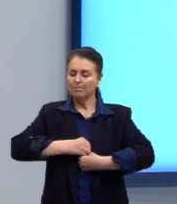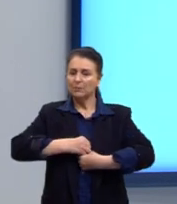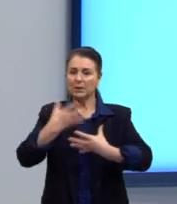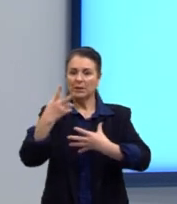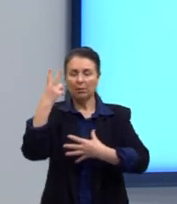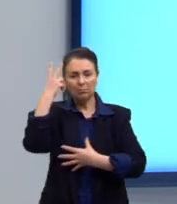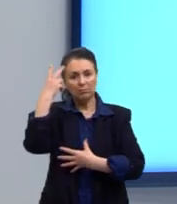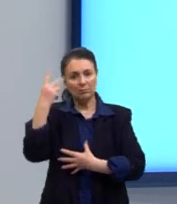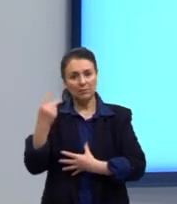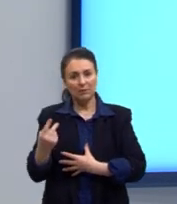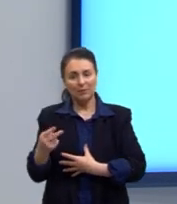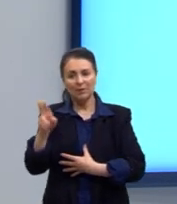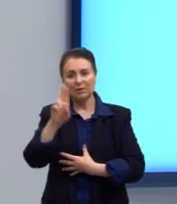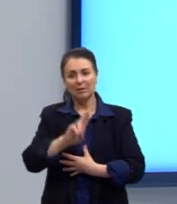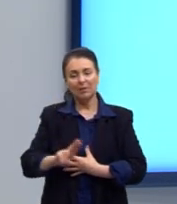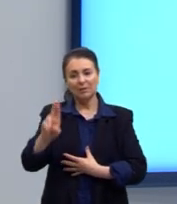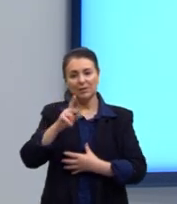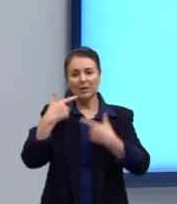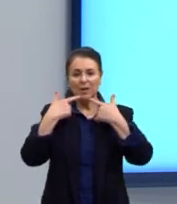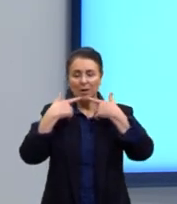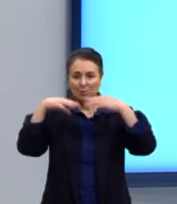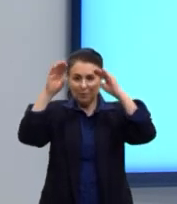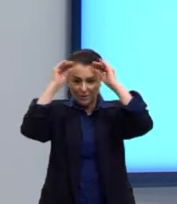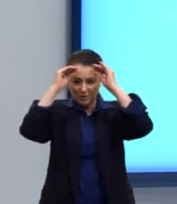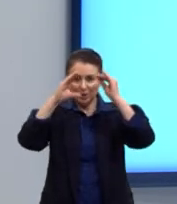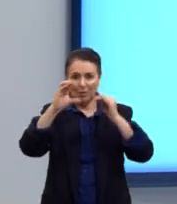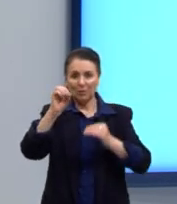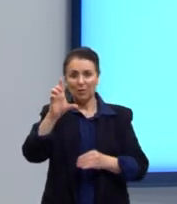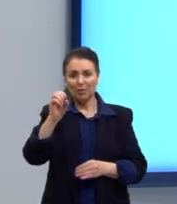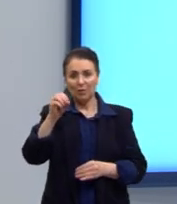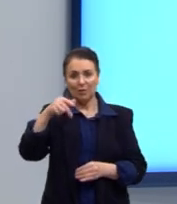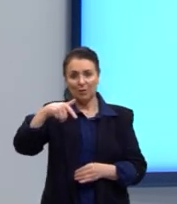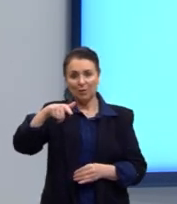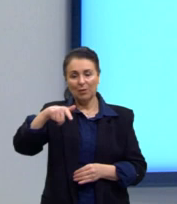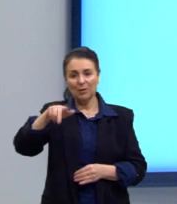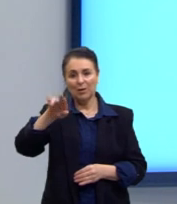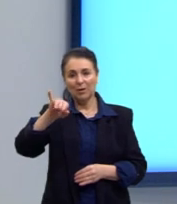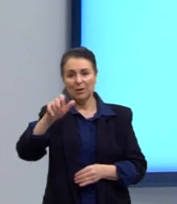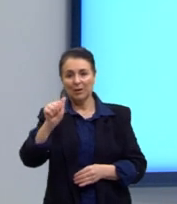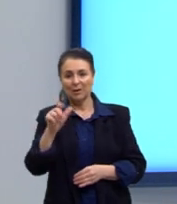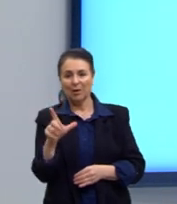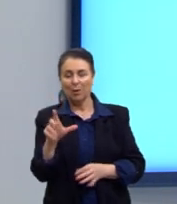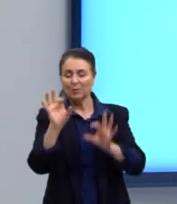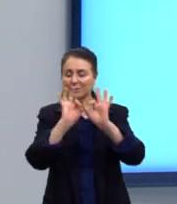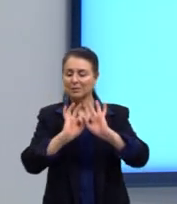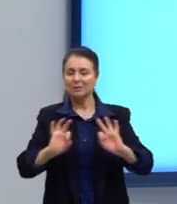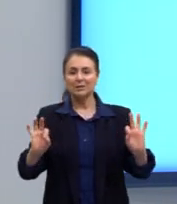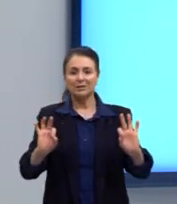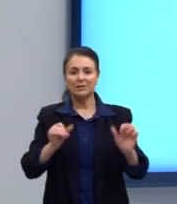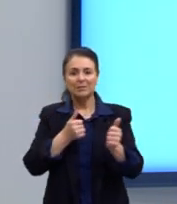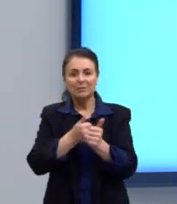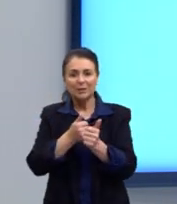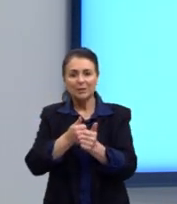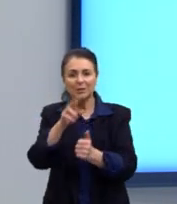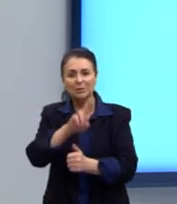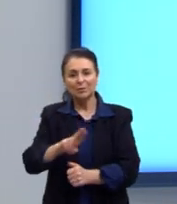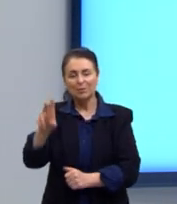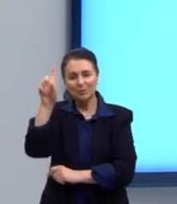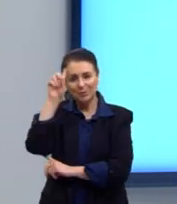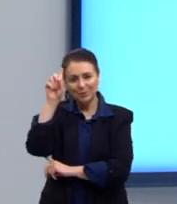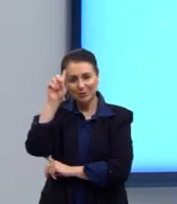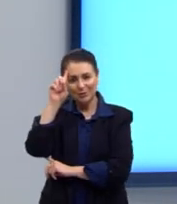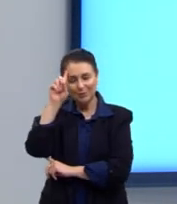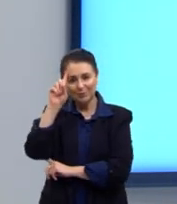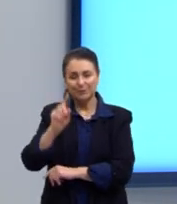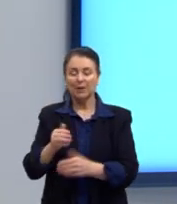né E ela aí de uma linguagem coloquial ou seja muito próxima da nossa linguagem do dia a dia aqui